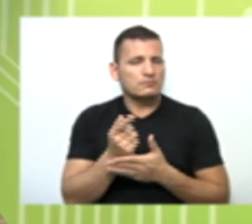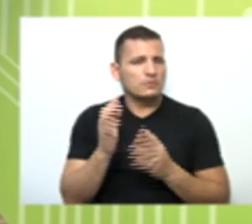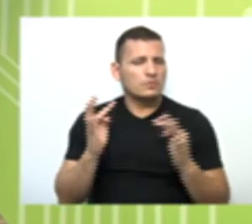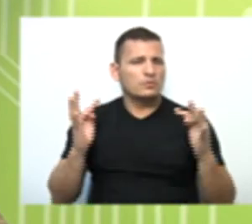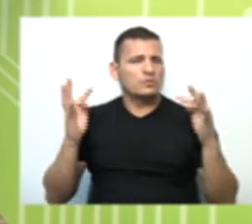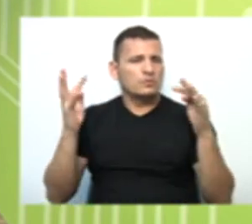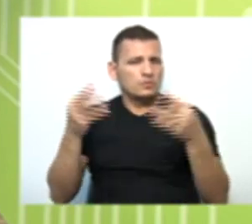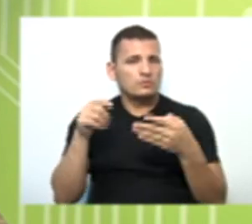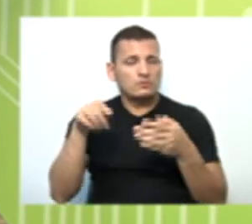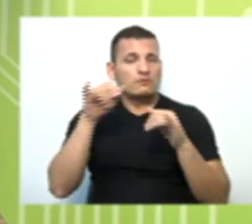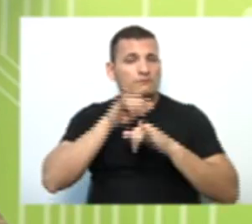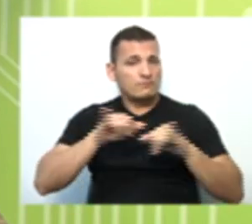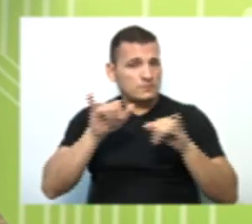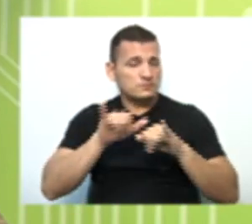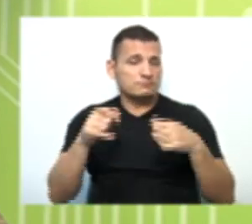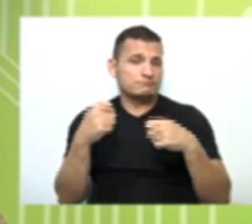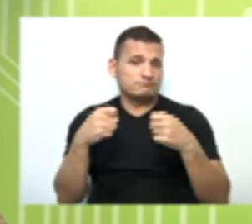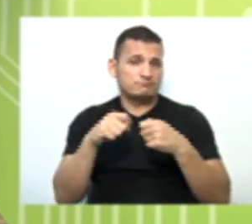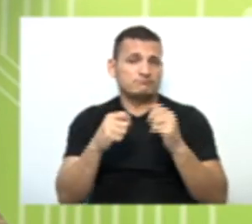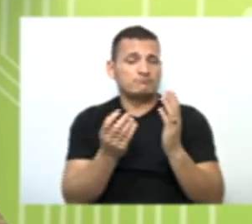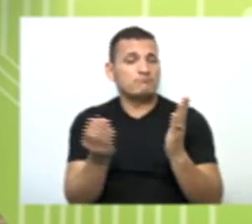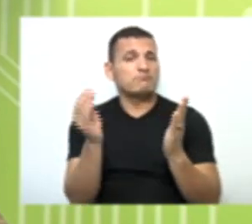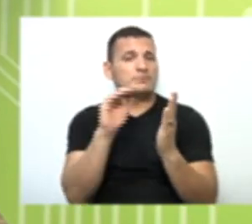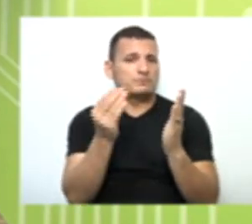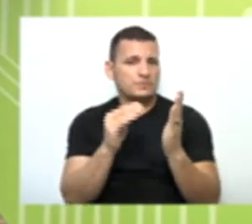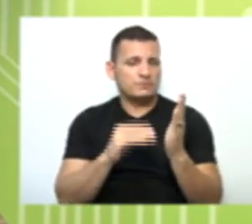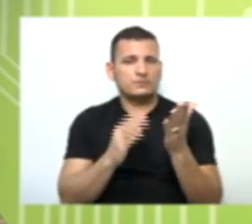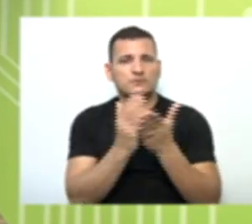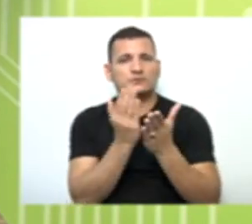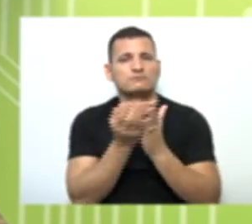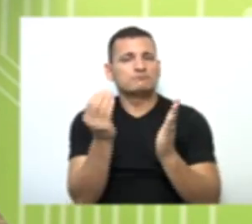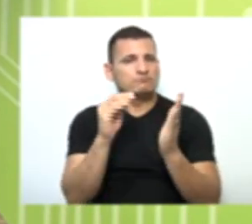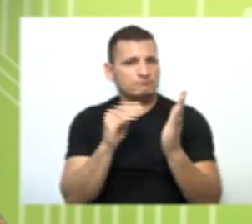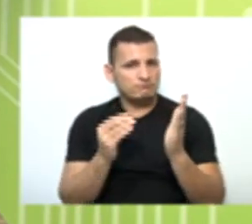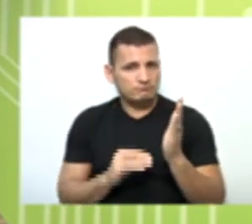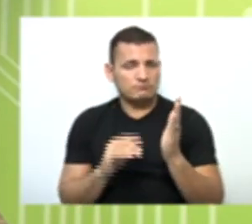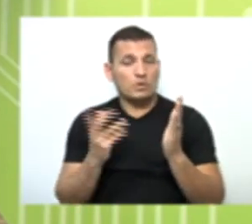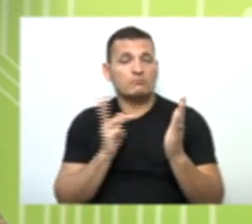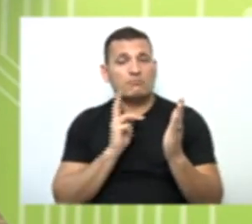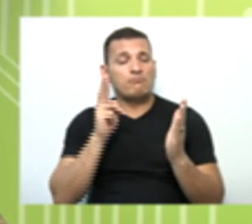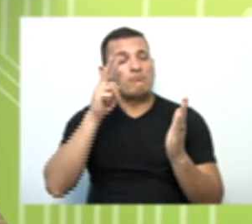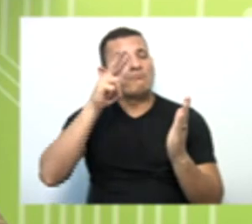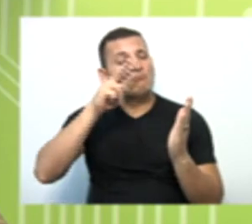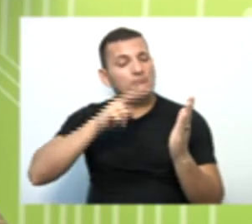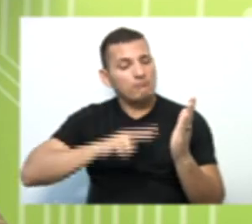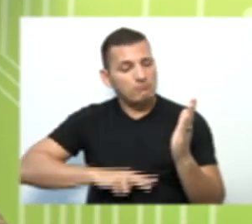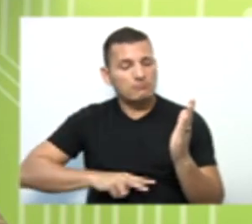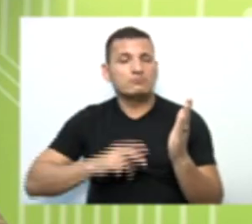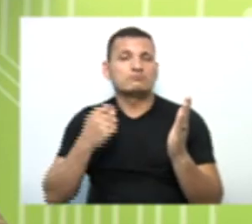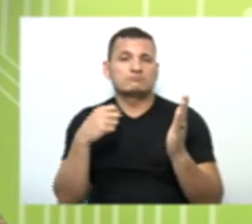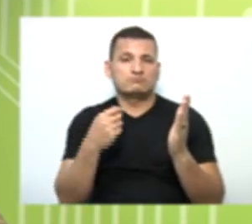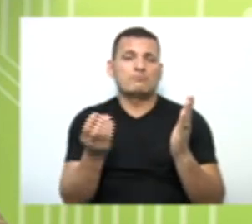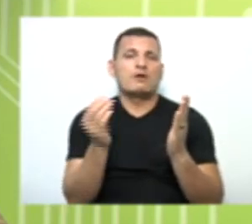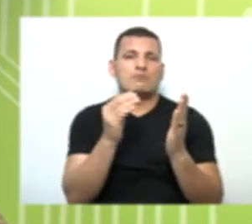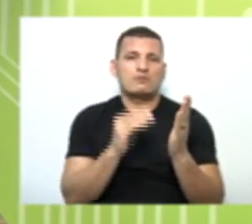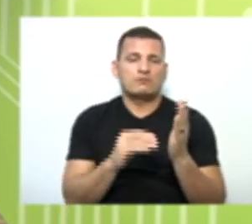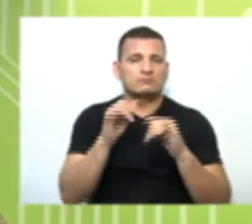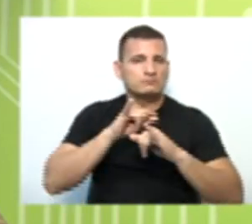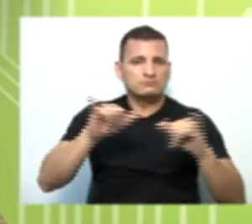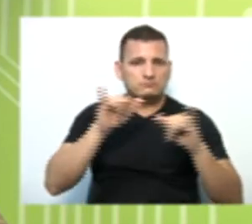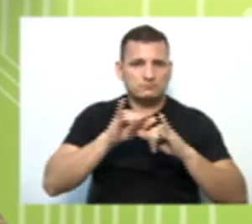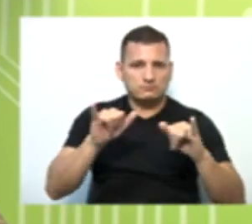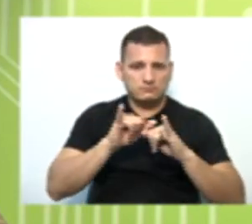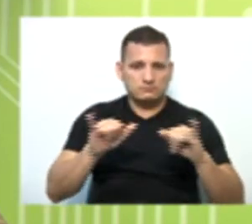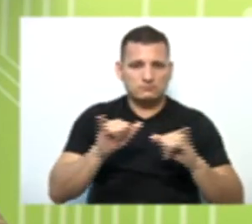essas peculiaridades devem ser observadas quando a gente for lançar essas informações,